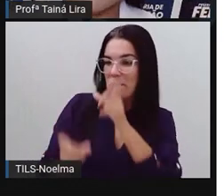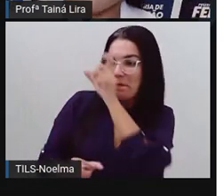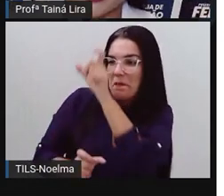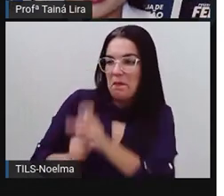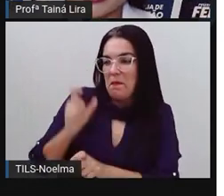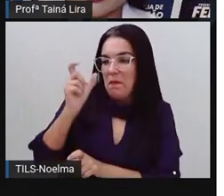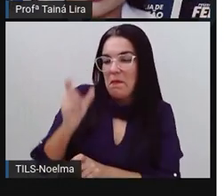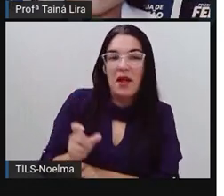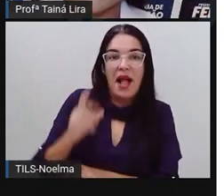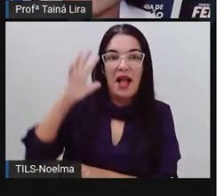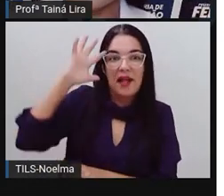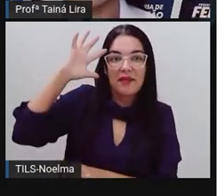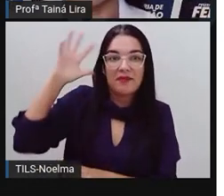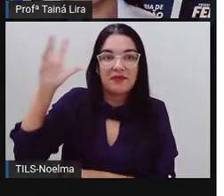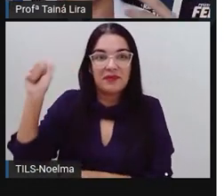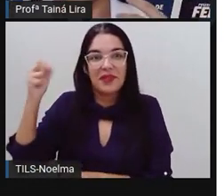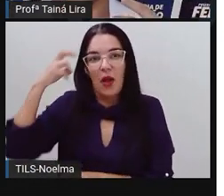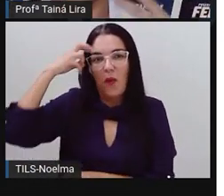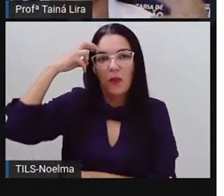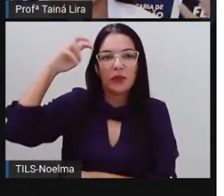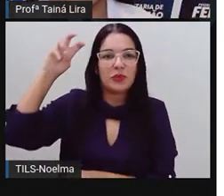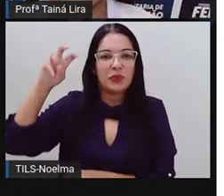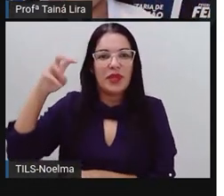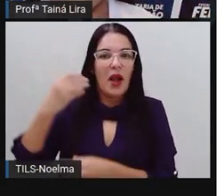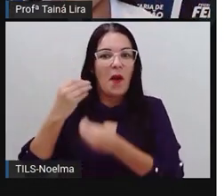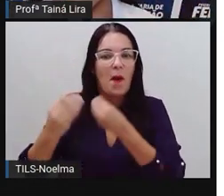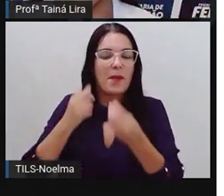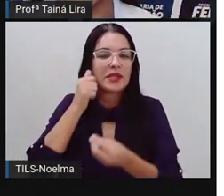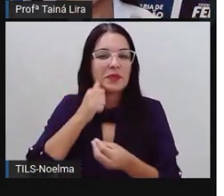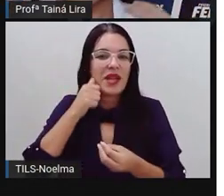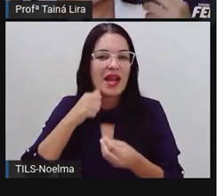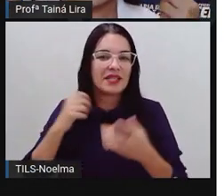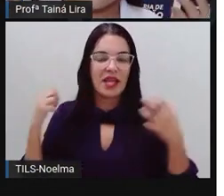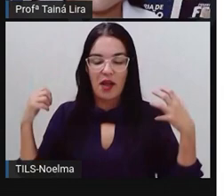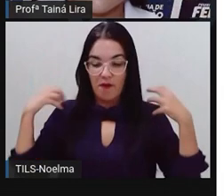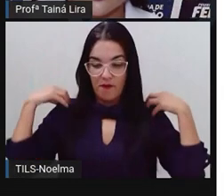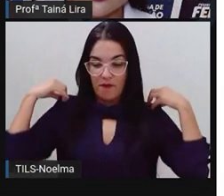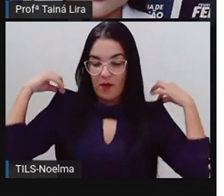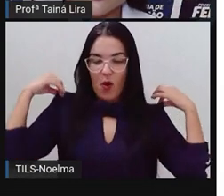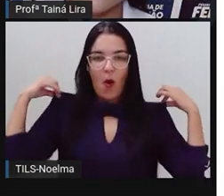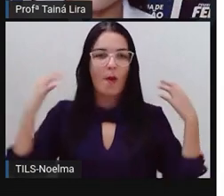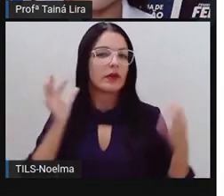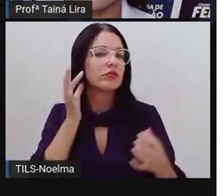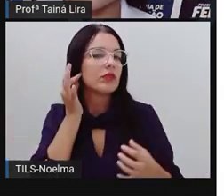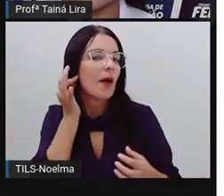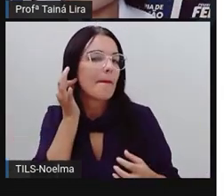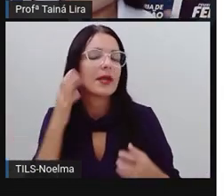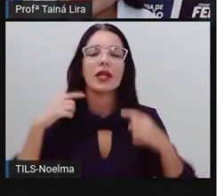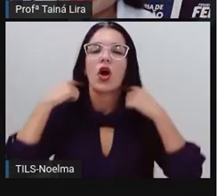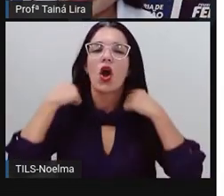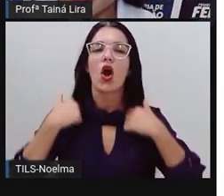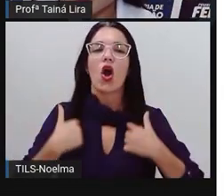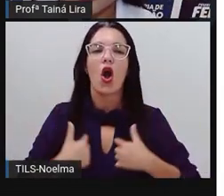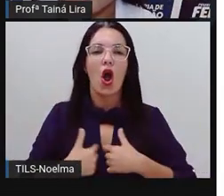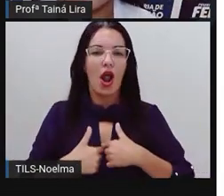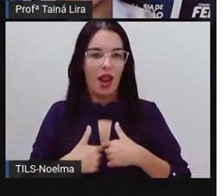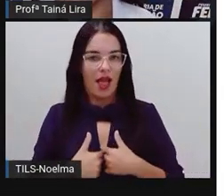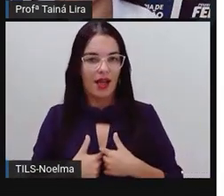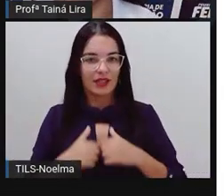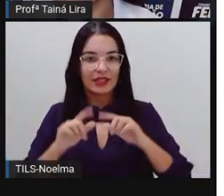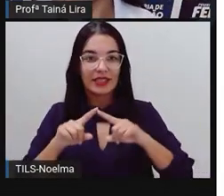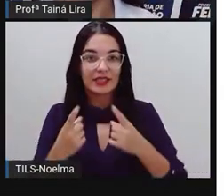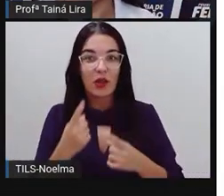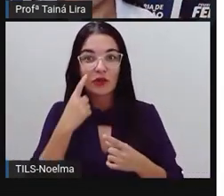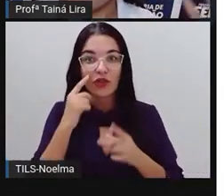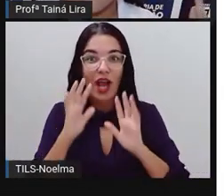se vestem certa como as mulheres se arrumam os acessórios que ela usa então nessa primeira imagem